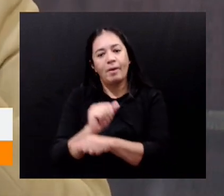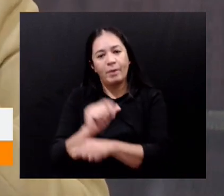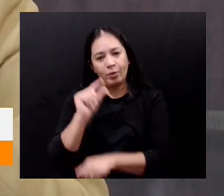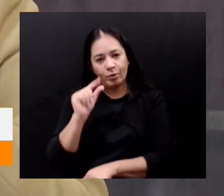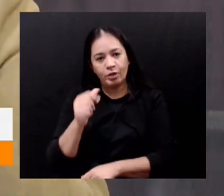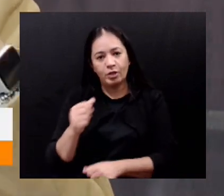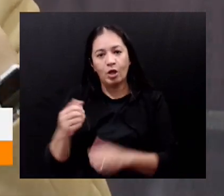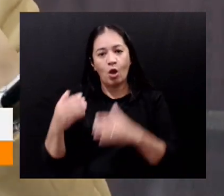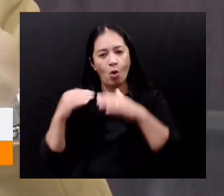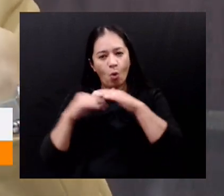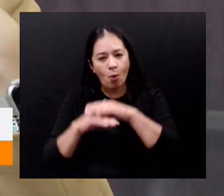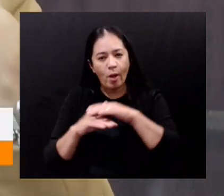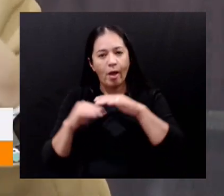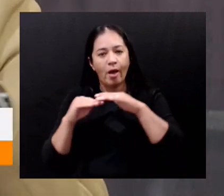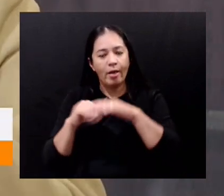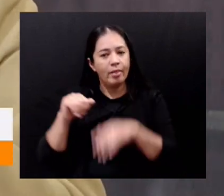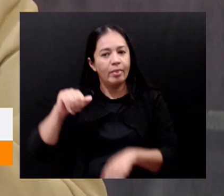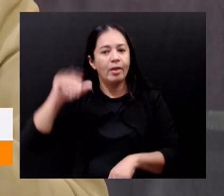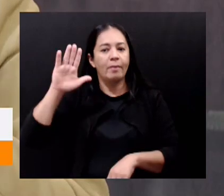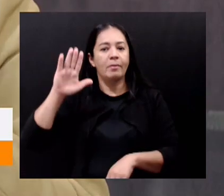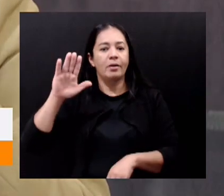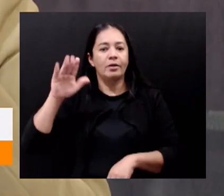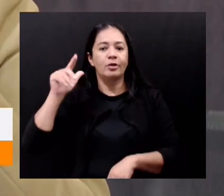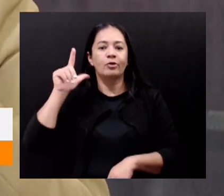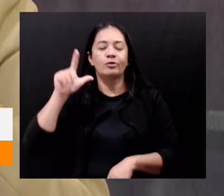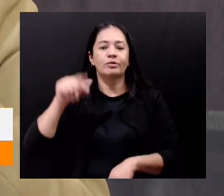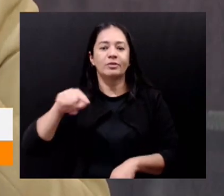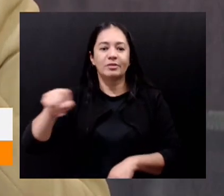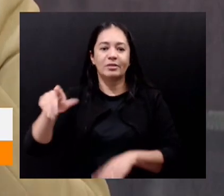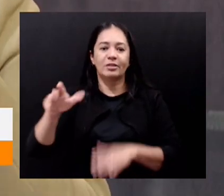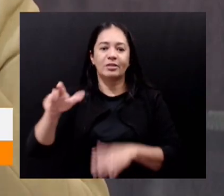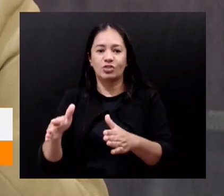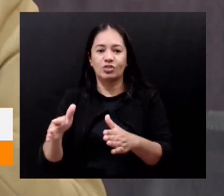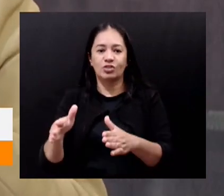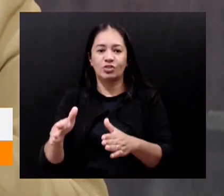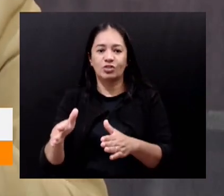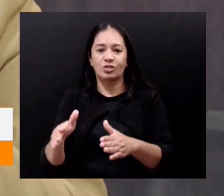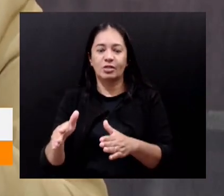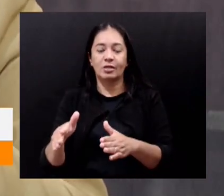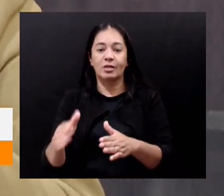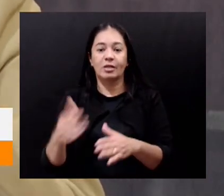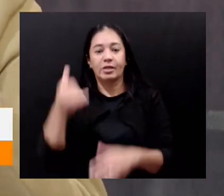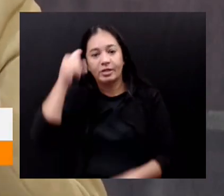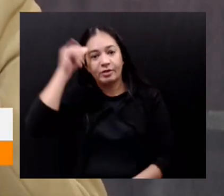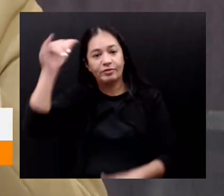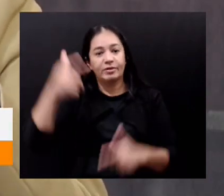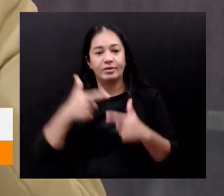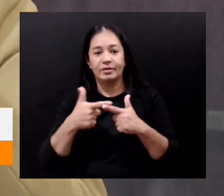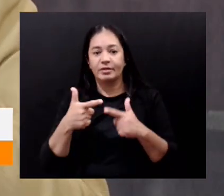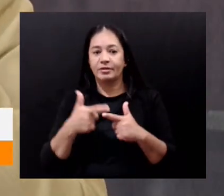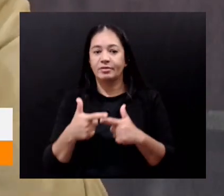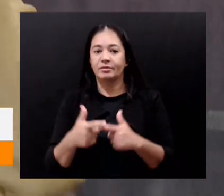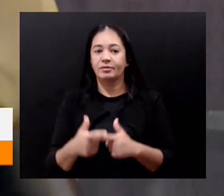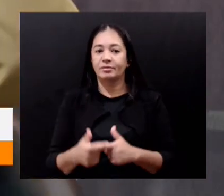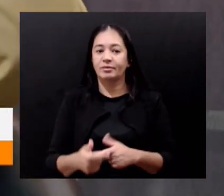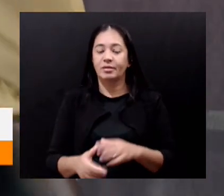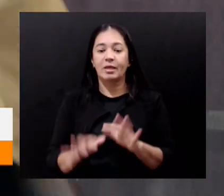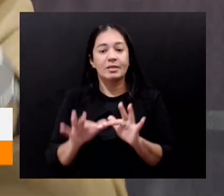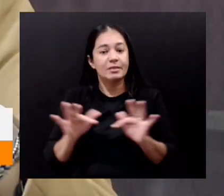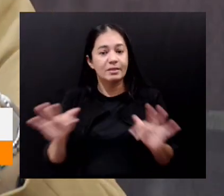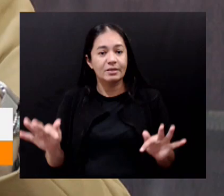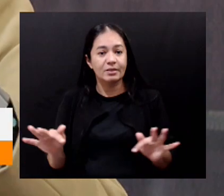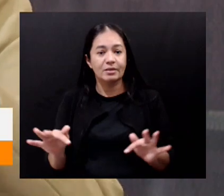para poder chegar lá e não passar por nenhum sufoco. Então, é muito simples, conta de